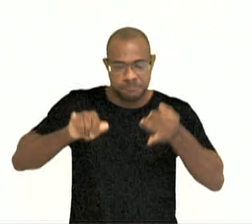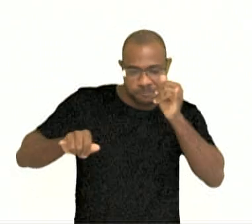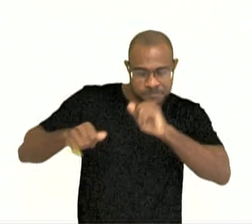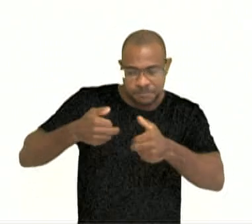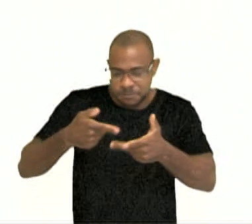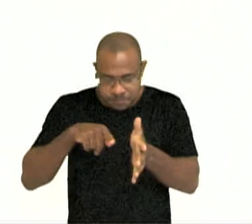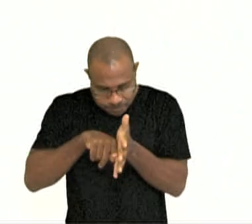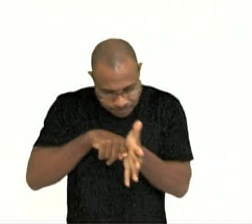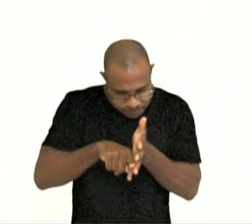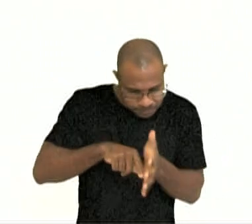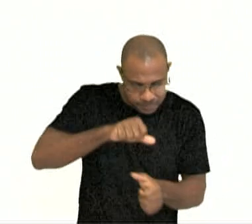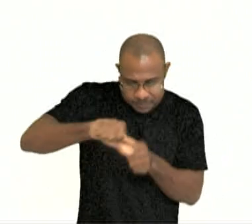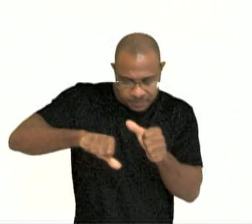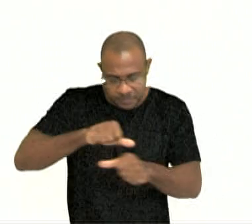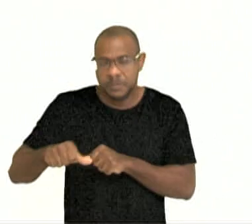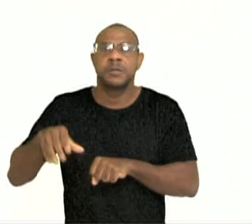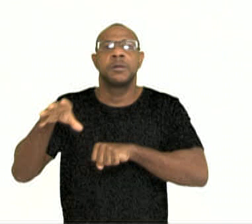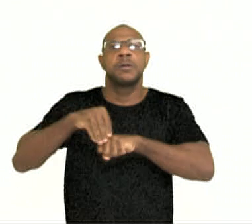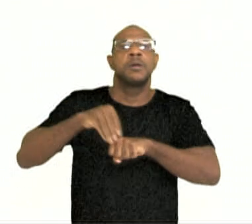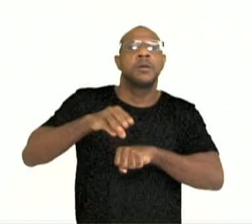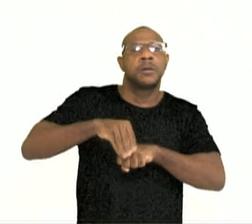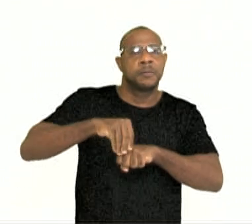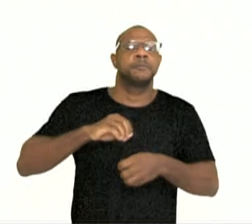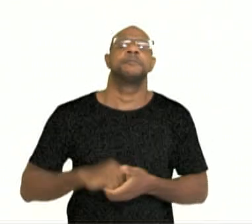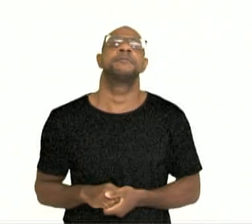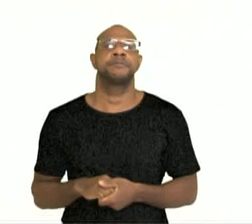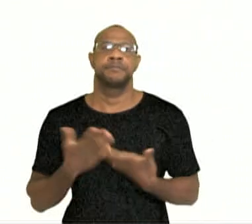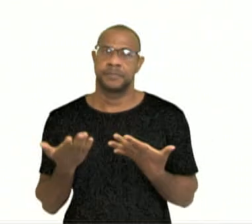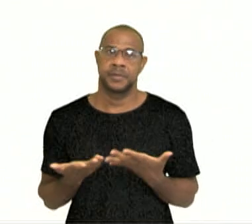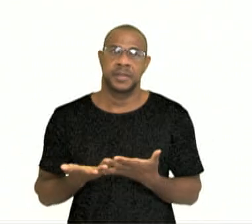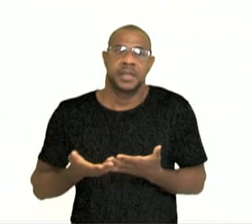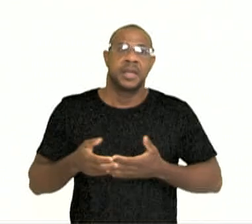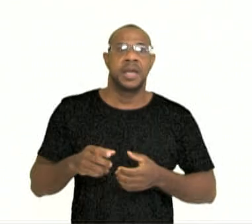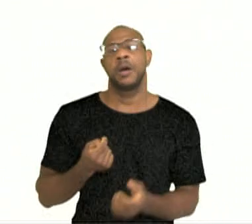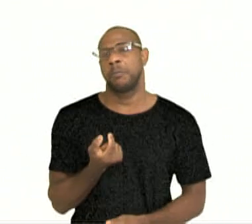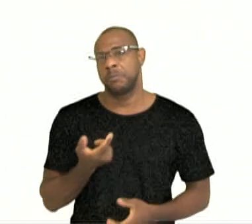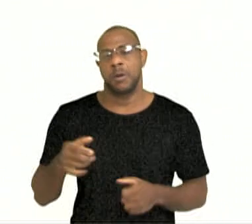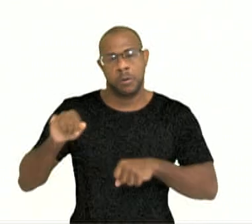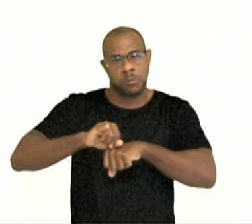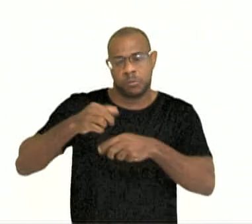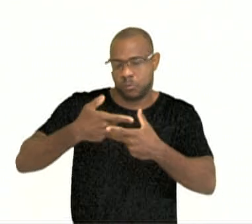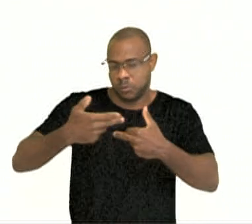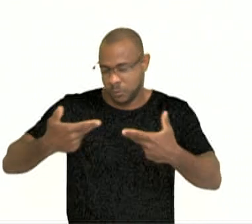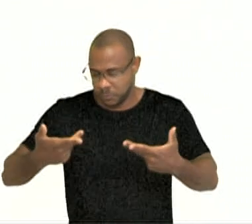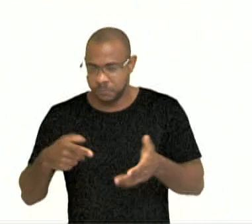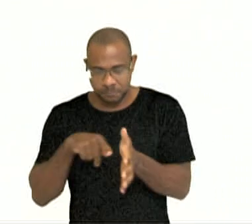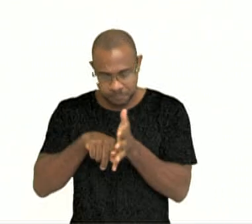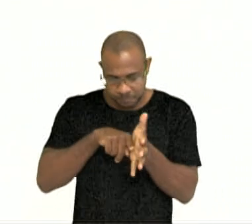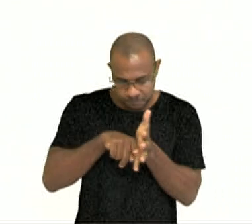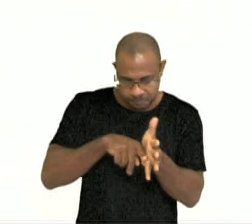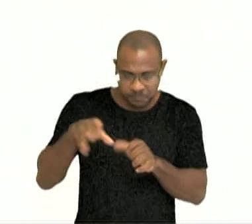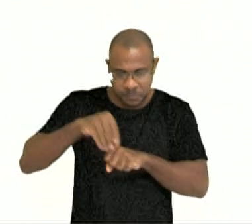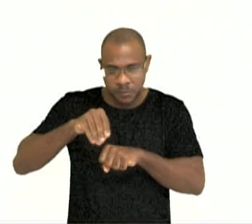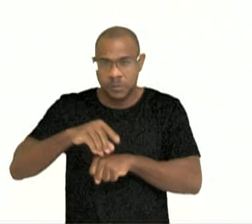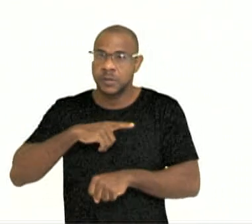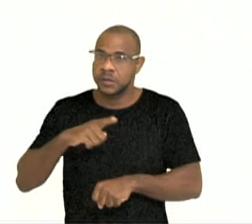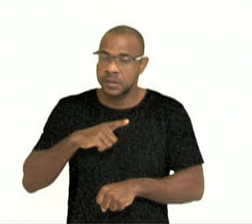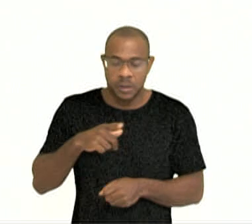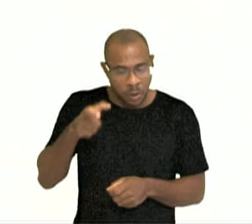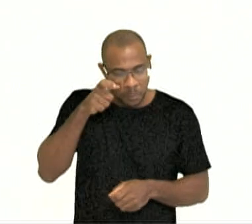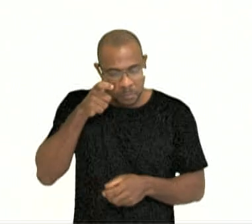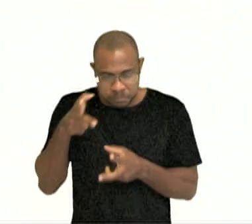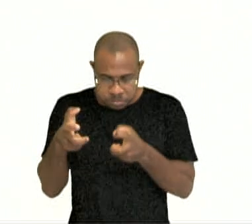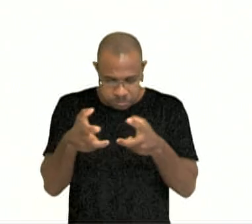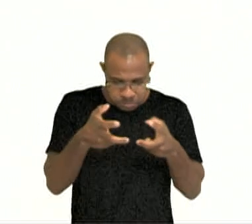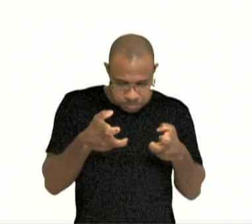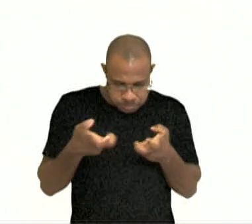experiências foram transformadas em conhecimento. É um corpo de conhecimentos sistematizados, adquiridos via